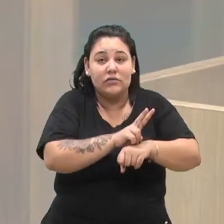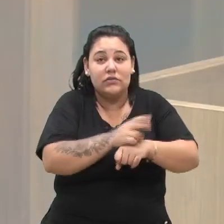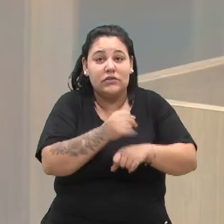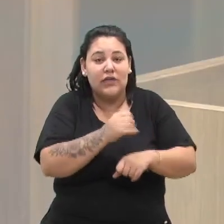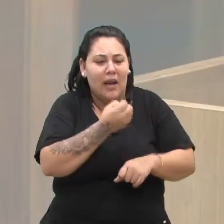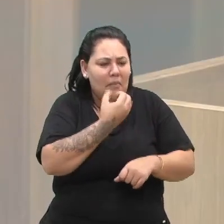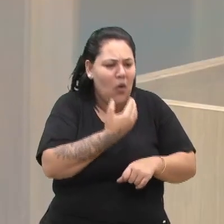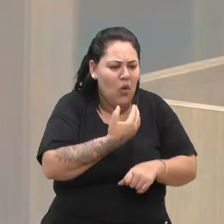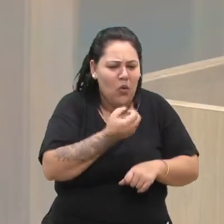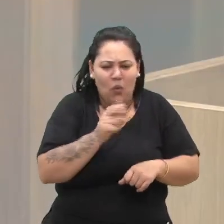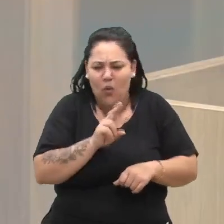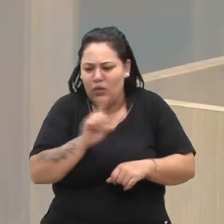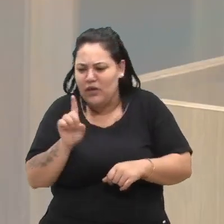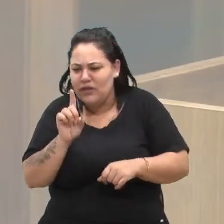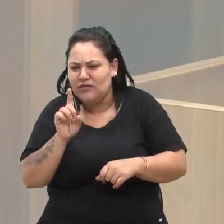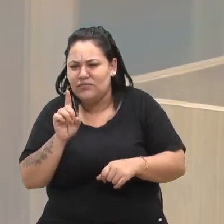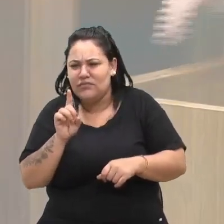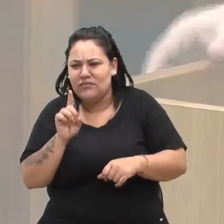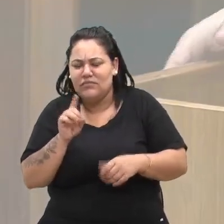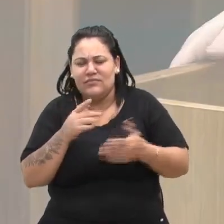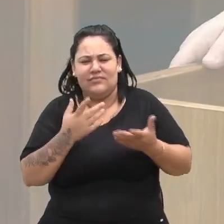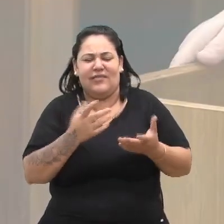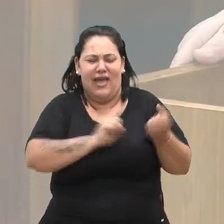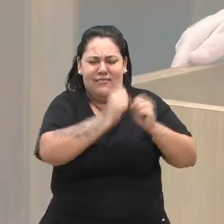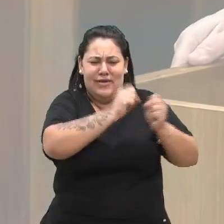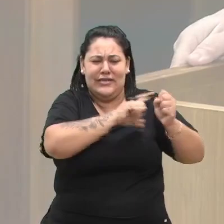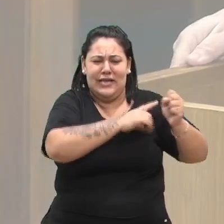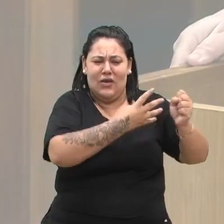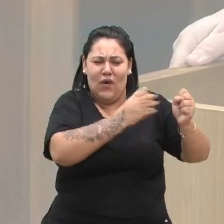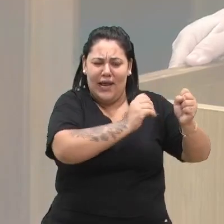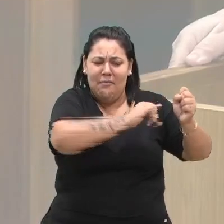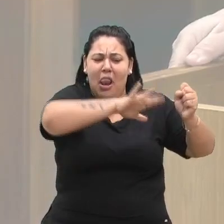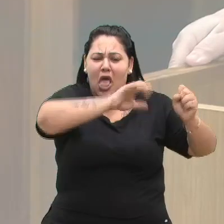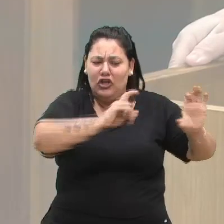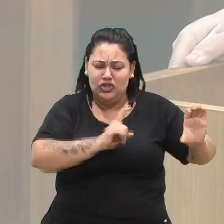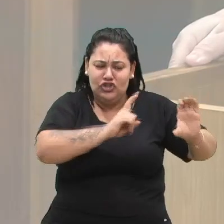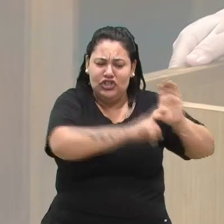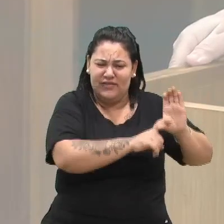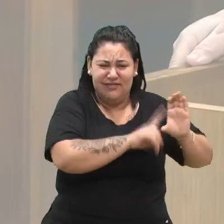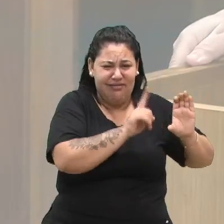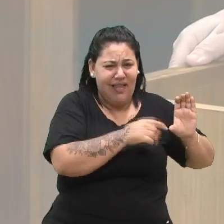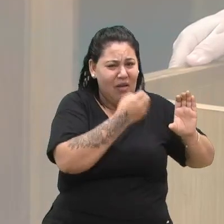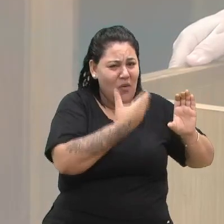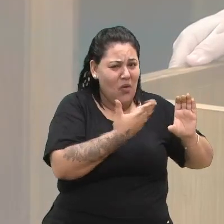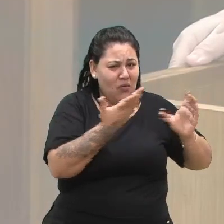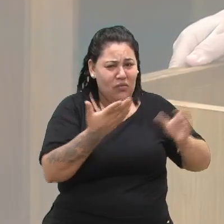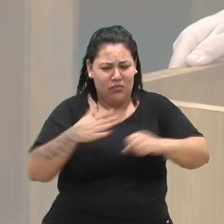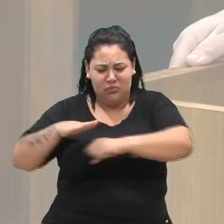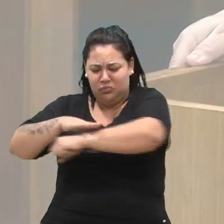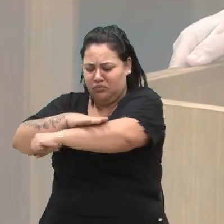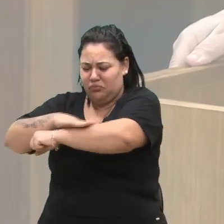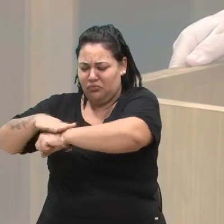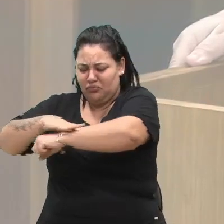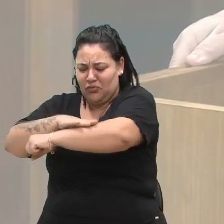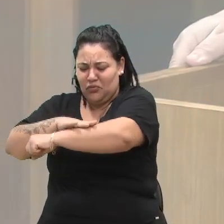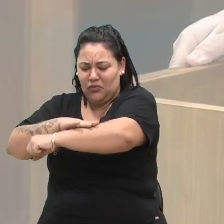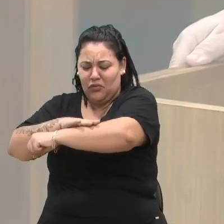milhões de dívida? Sim, mas funciona quando um asfalto custa mais de 3 milhões o quilômetro rodado?